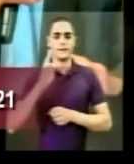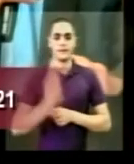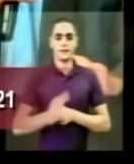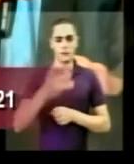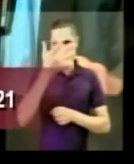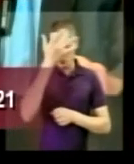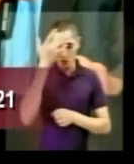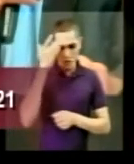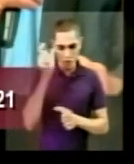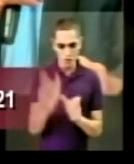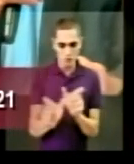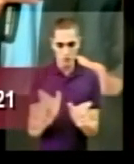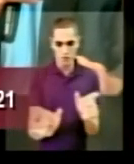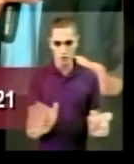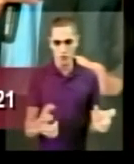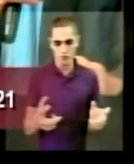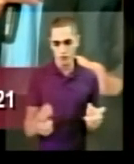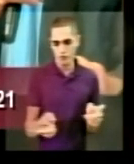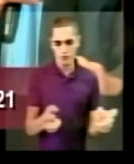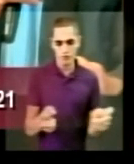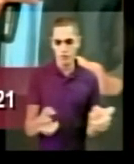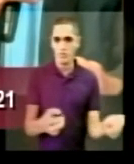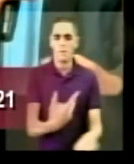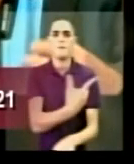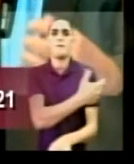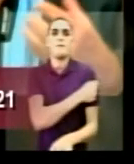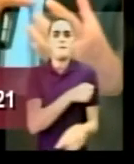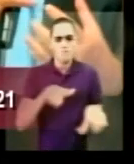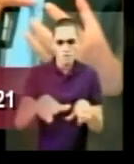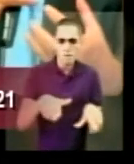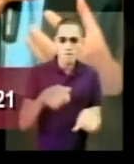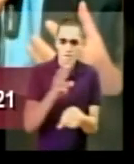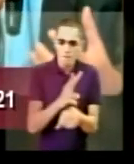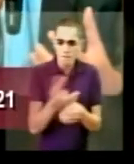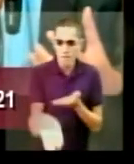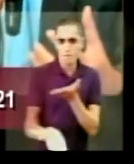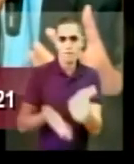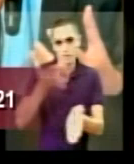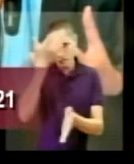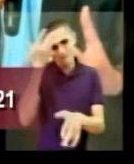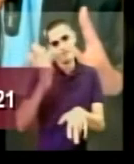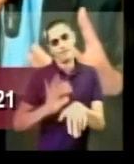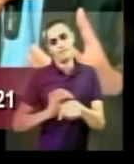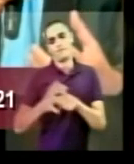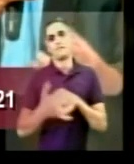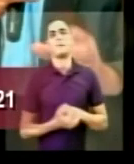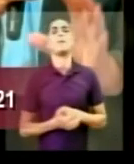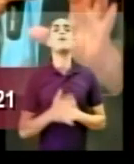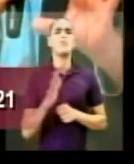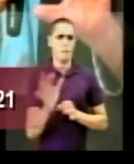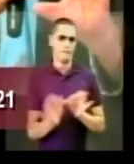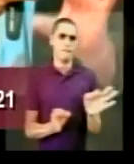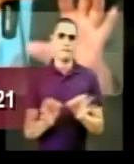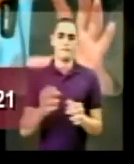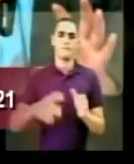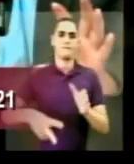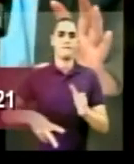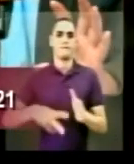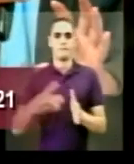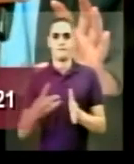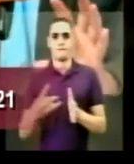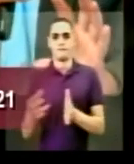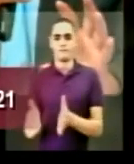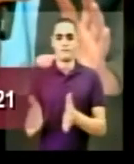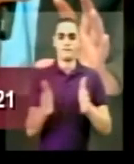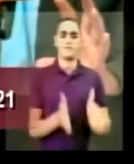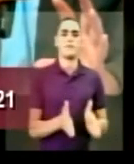à frente da Covid. Nós já preparamos a segunda etapa, porque não é só esse pessoal